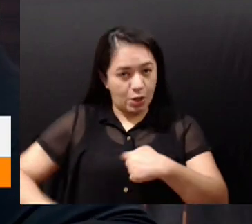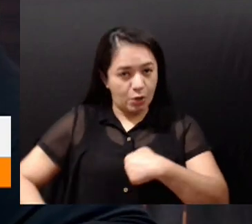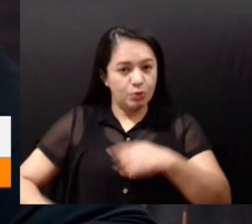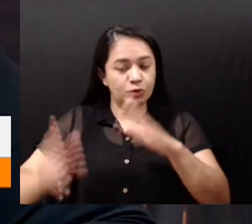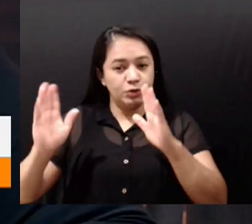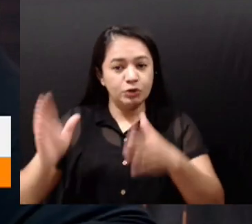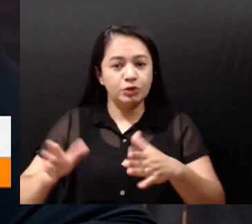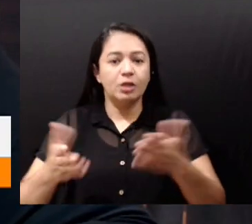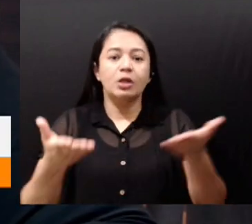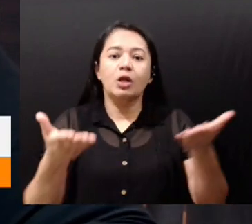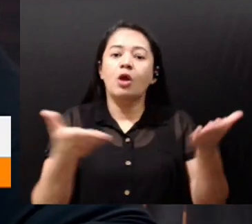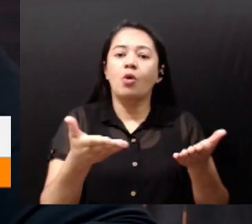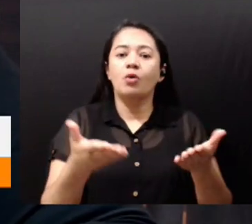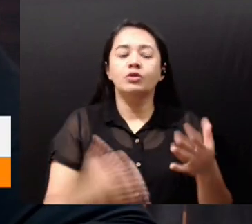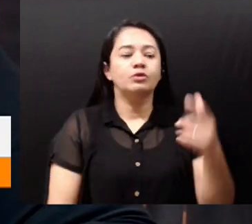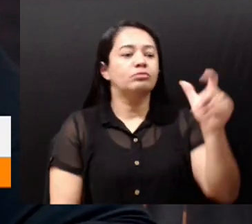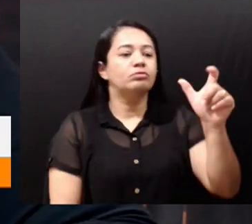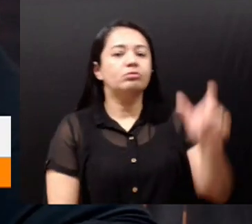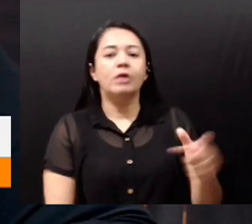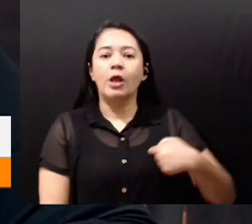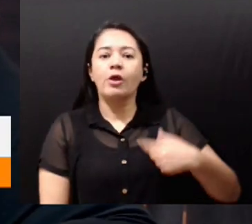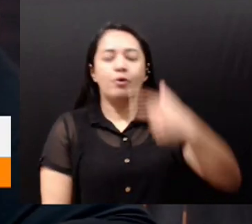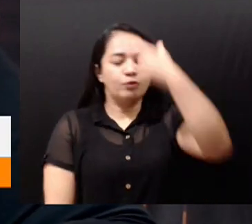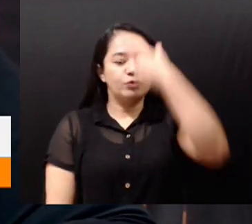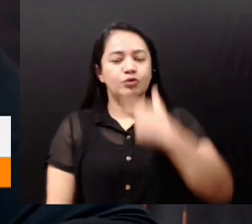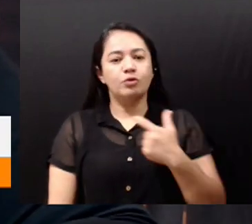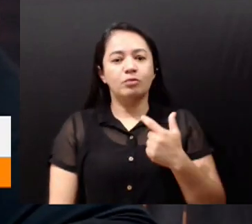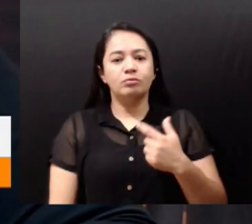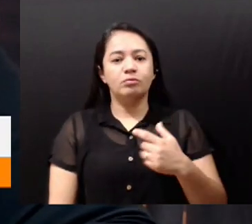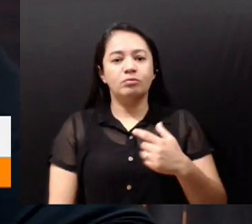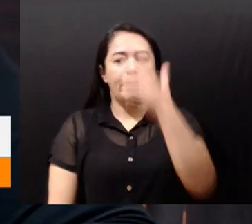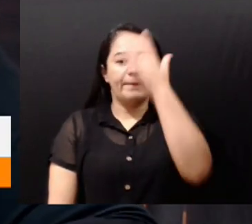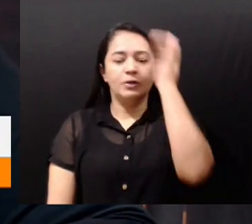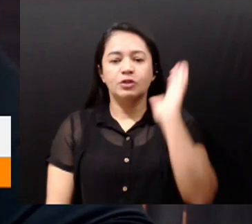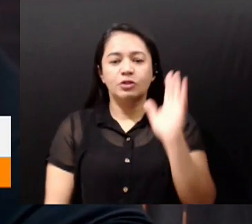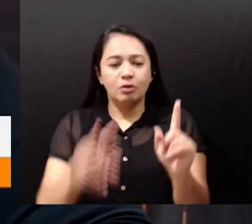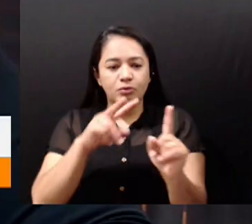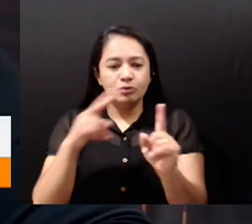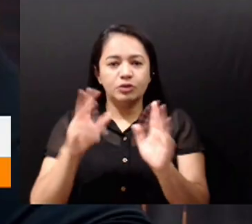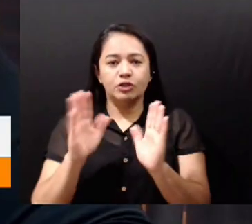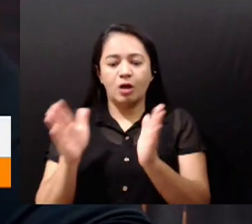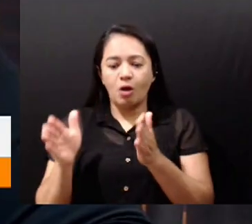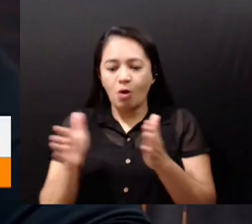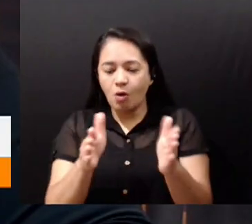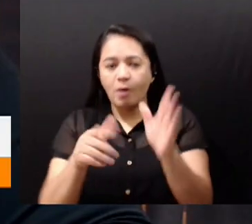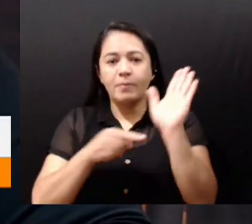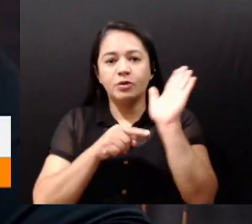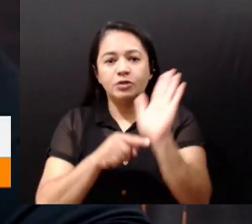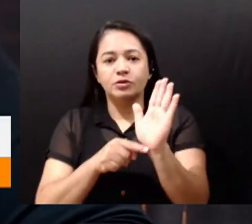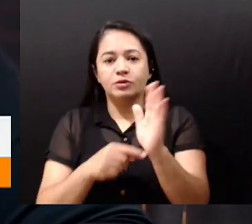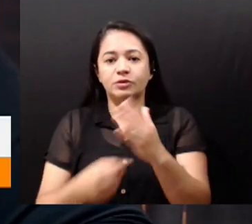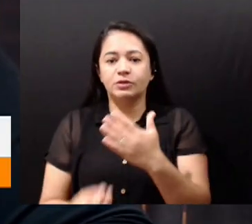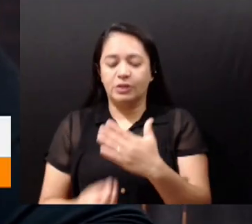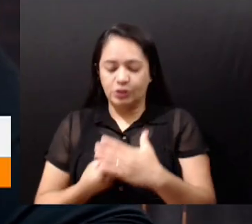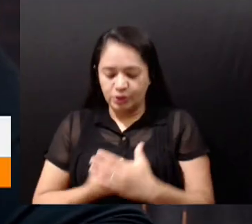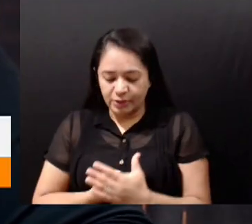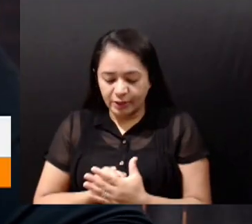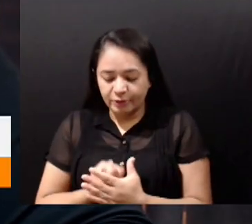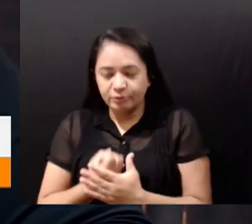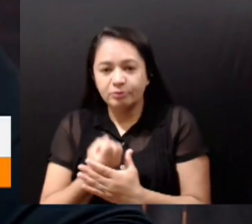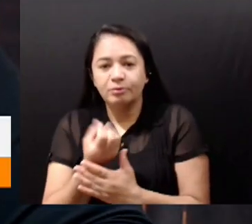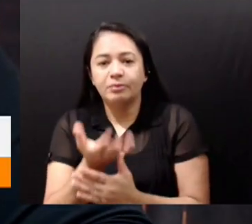como alguém que tem essa visão e já traçou um caminho de ajuda de dentro para fora também, né? Eu tive